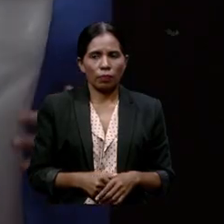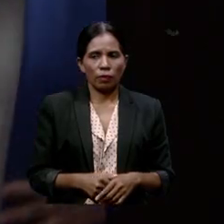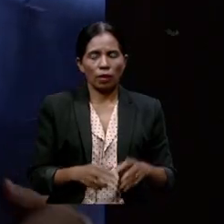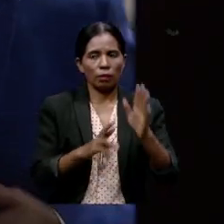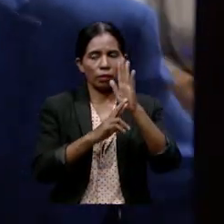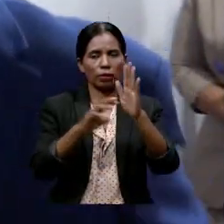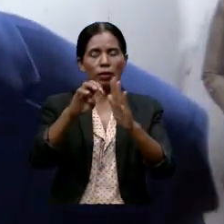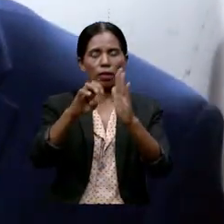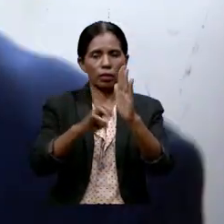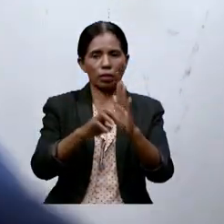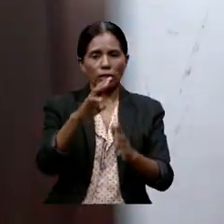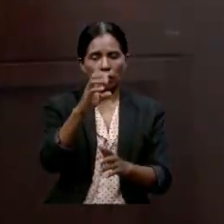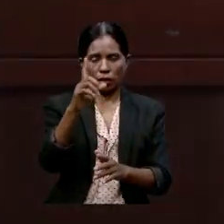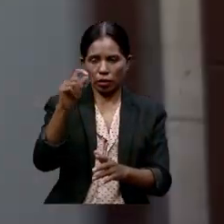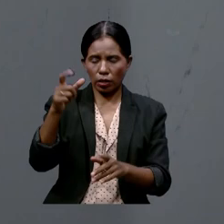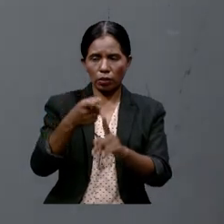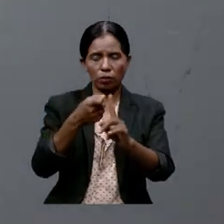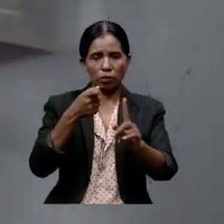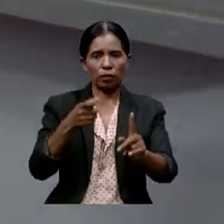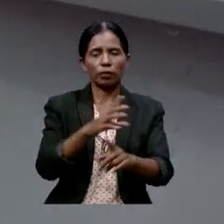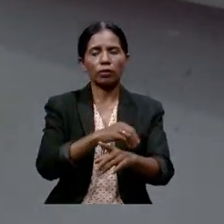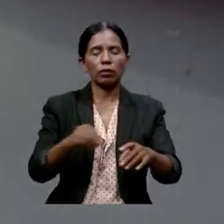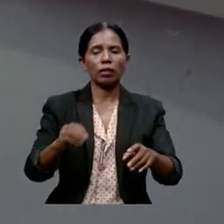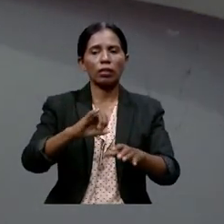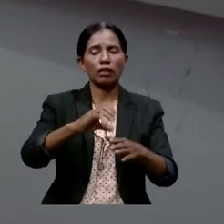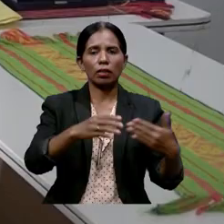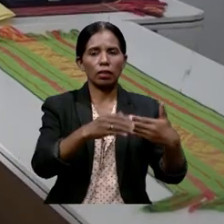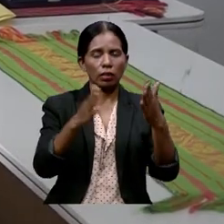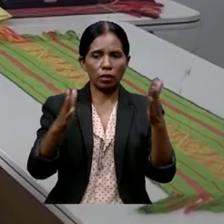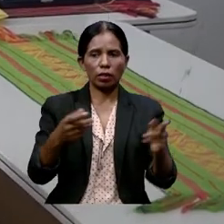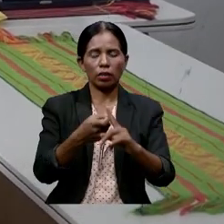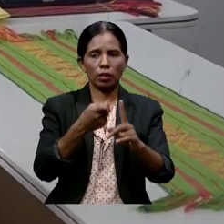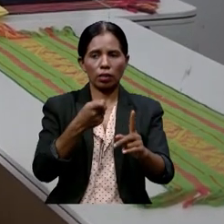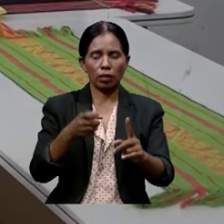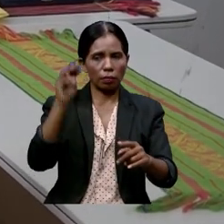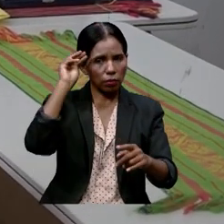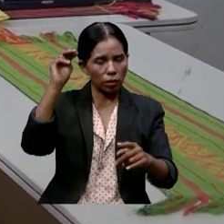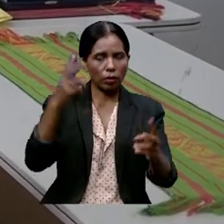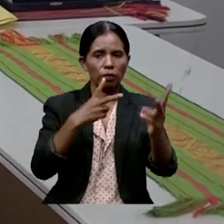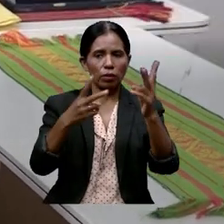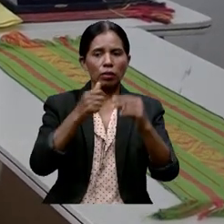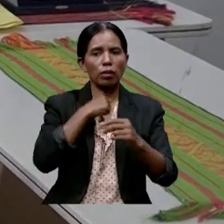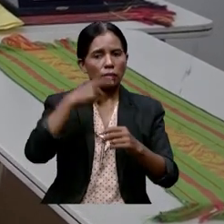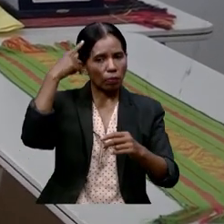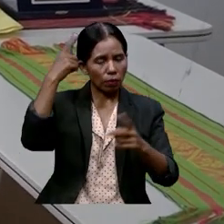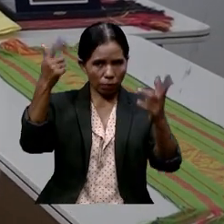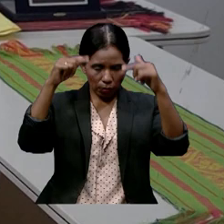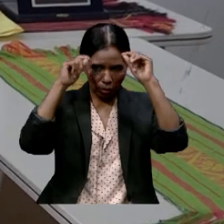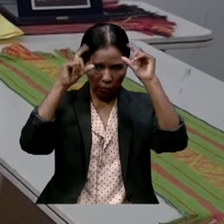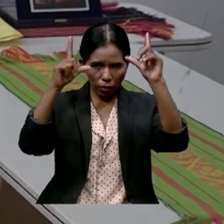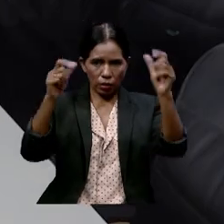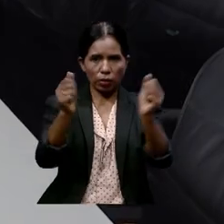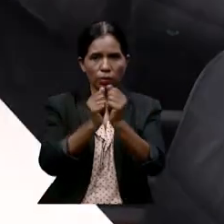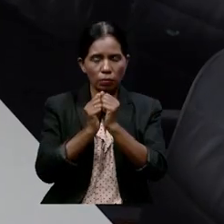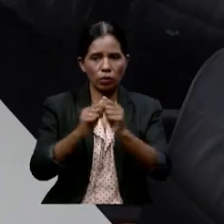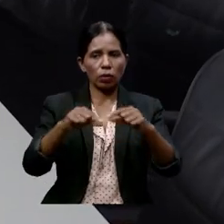Representação Estadual Retelli, Lihusi Adjunto, Coordenador Geral Alto Nível Interministerial, ba visita Papa Francisco mai Timor-Leste, amuto